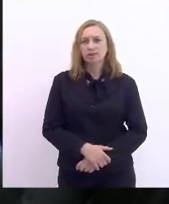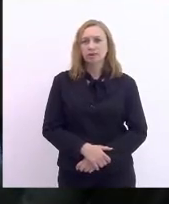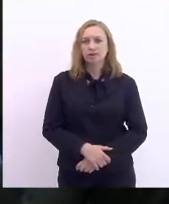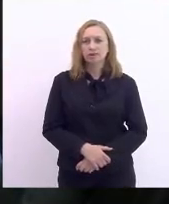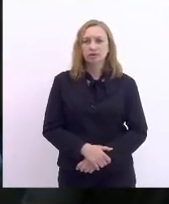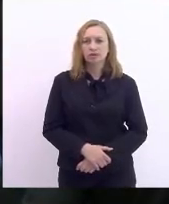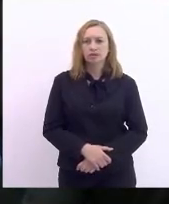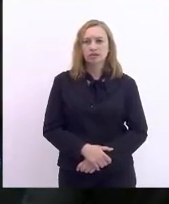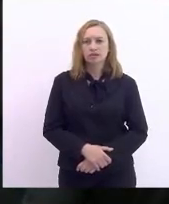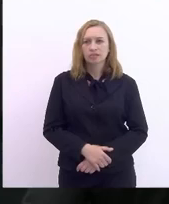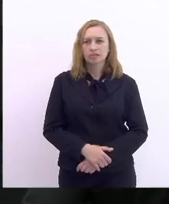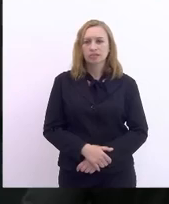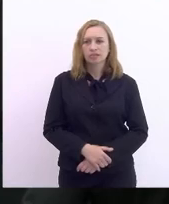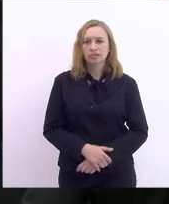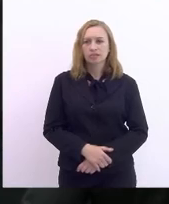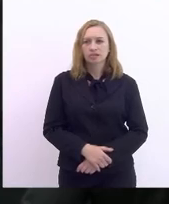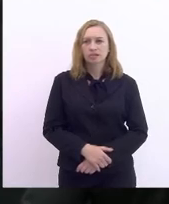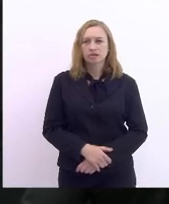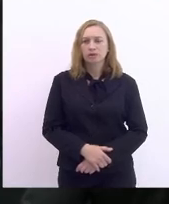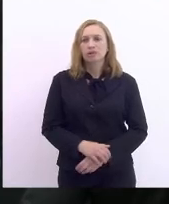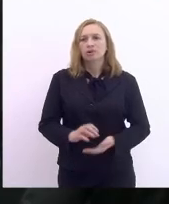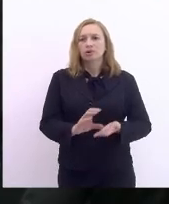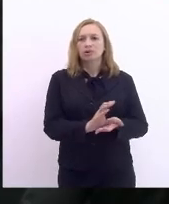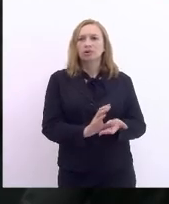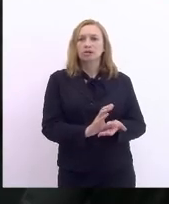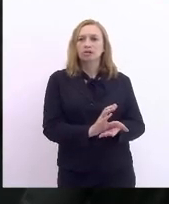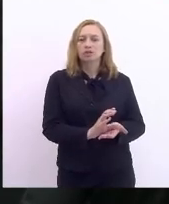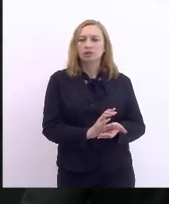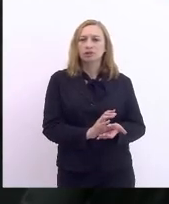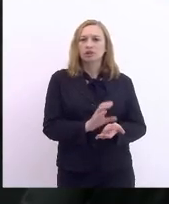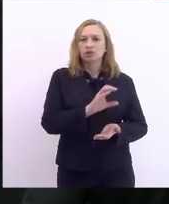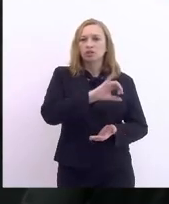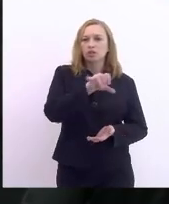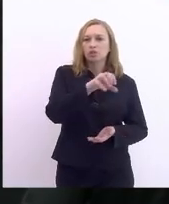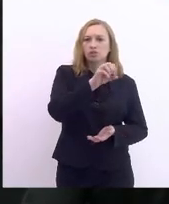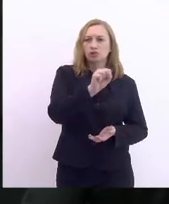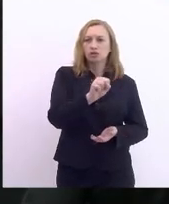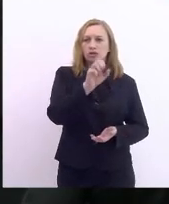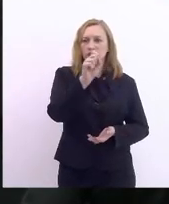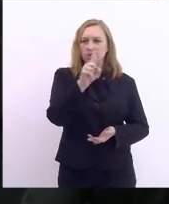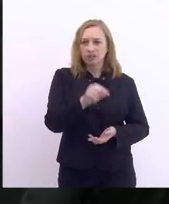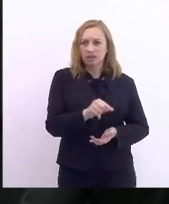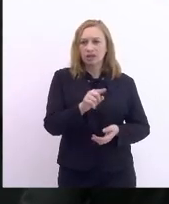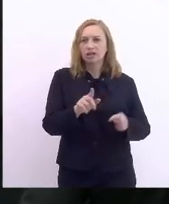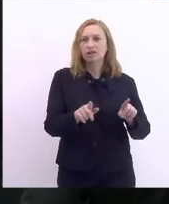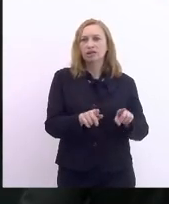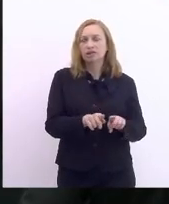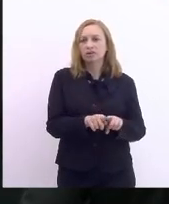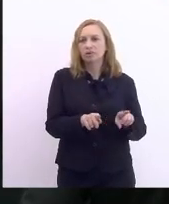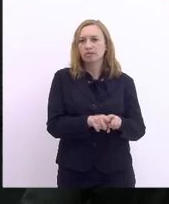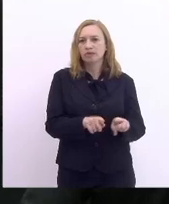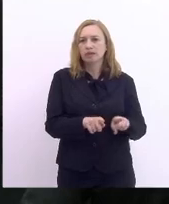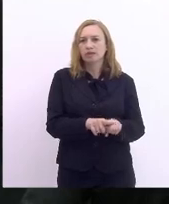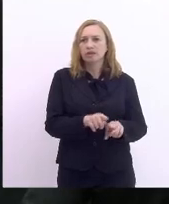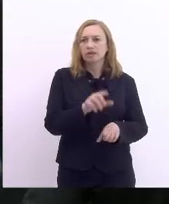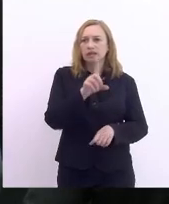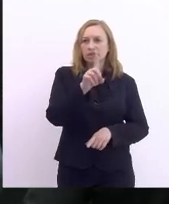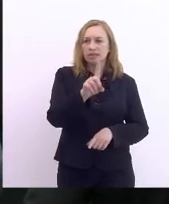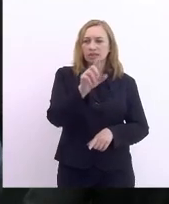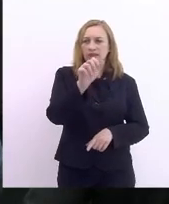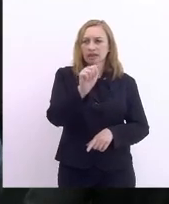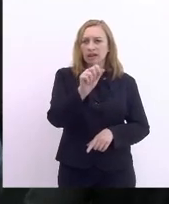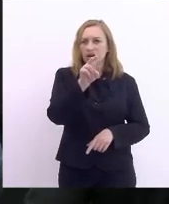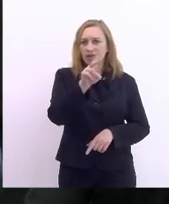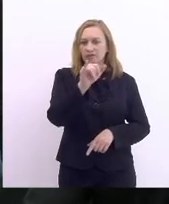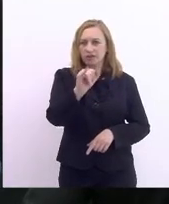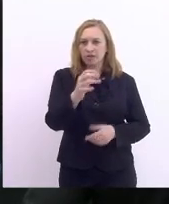e convidamos um conselheiro titular José Carlos da Silveira e o conselheiro suplente Davi Ferreira